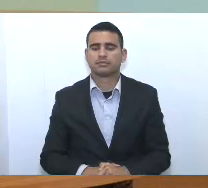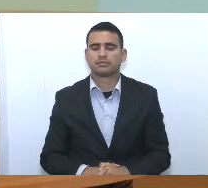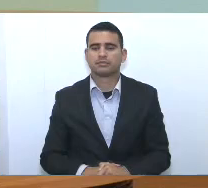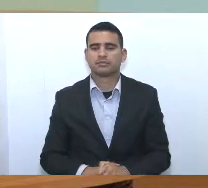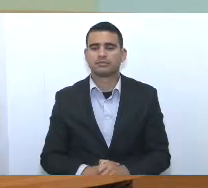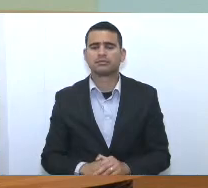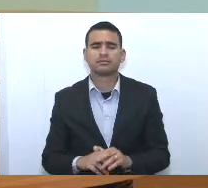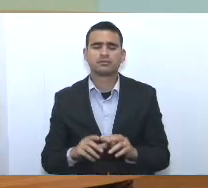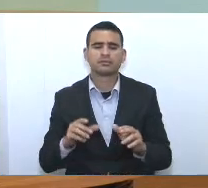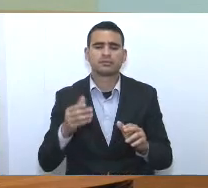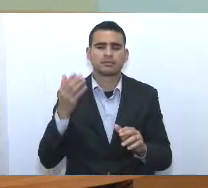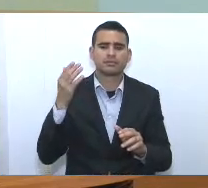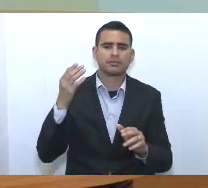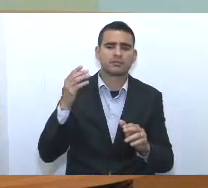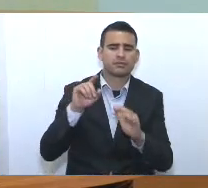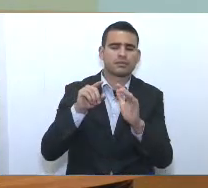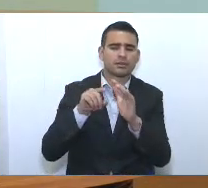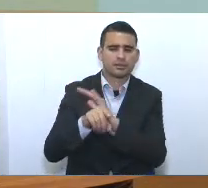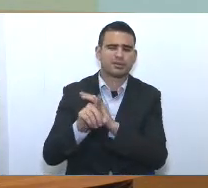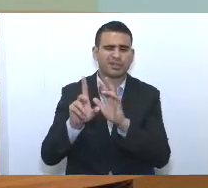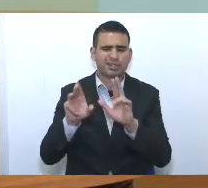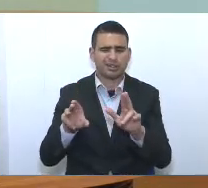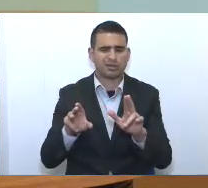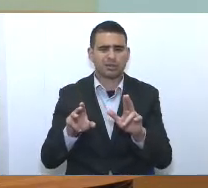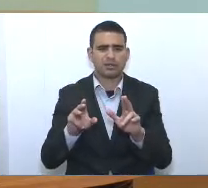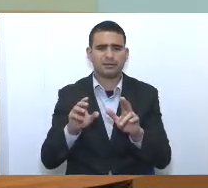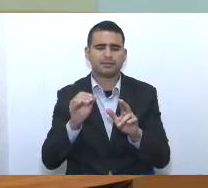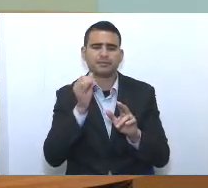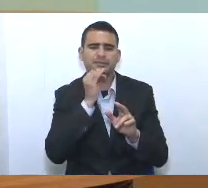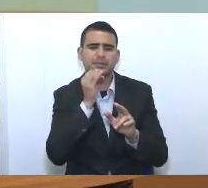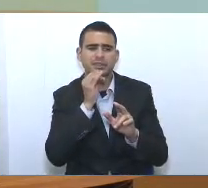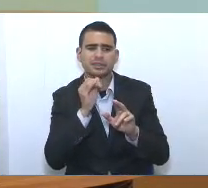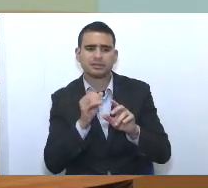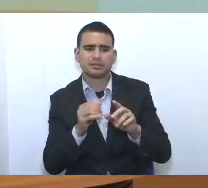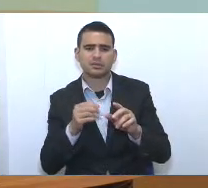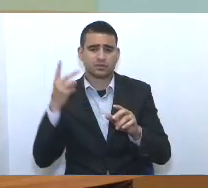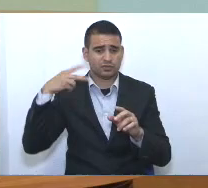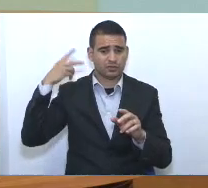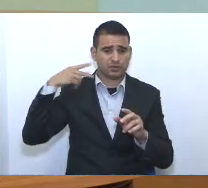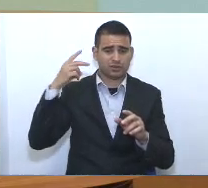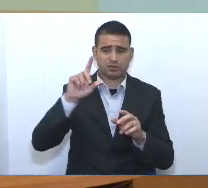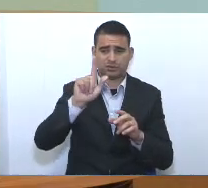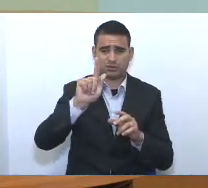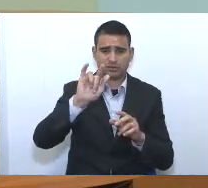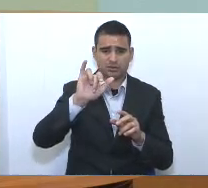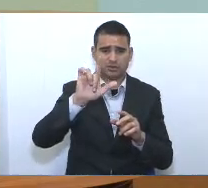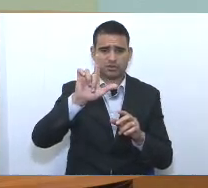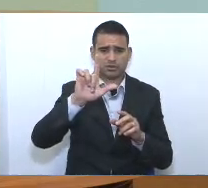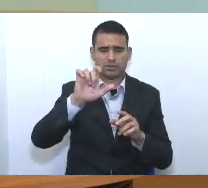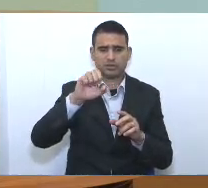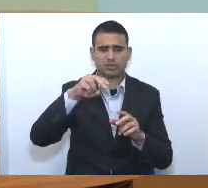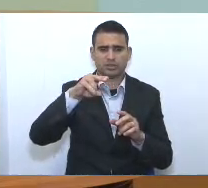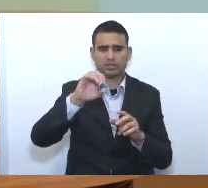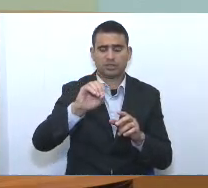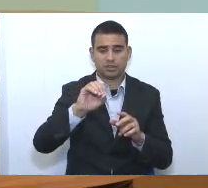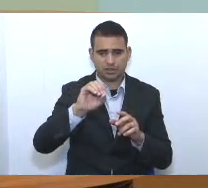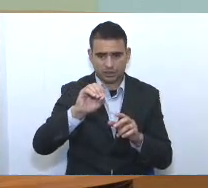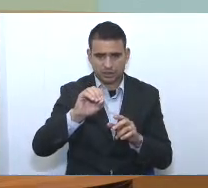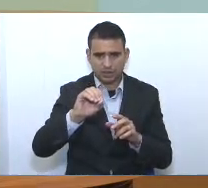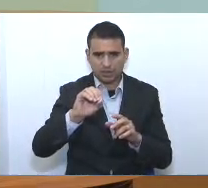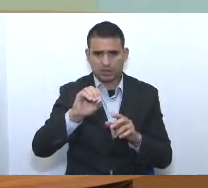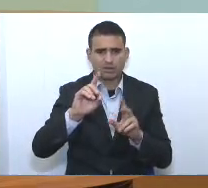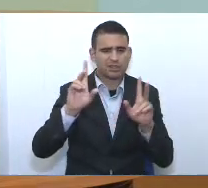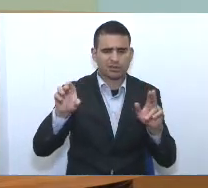até, apenas regiões diferentes, questionamento do vereador Gileno, que são essas áreas em